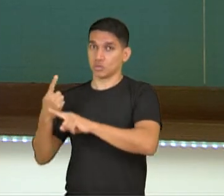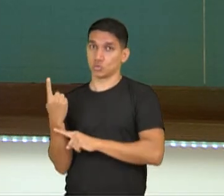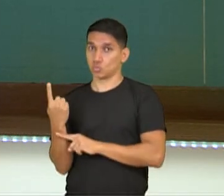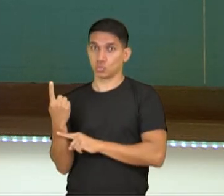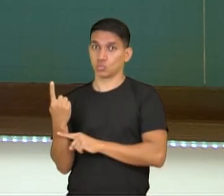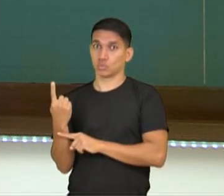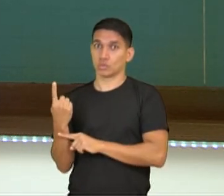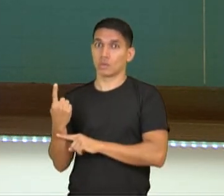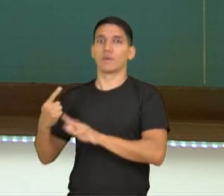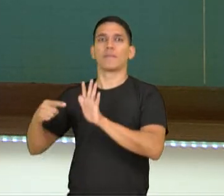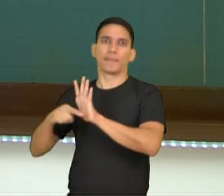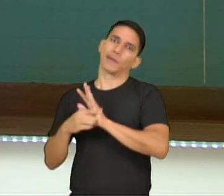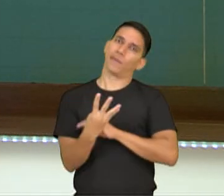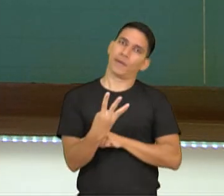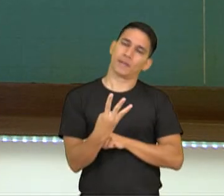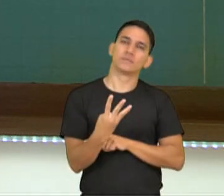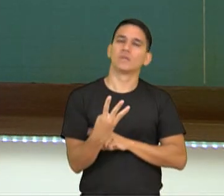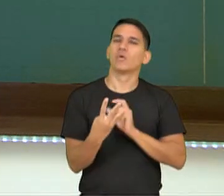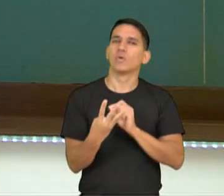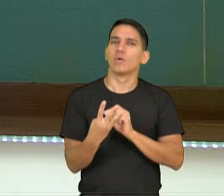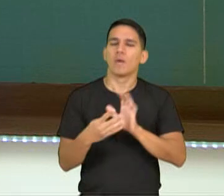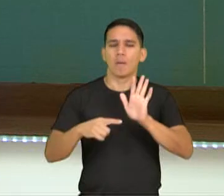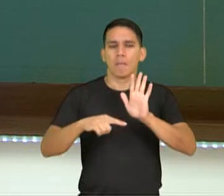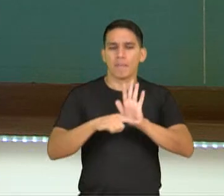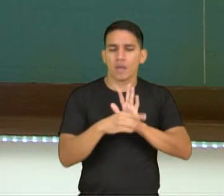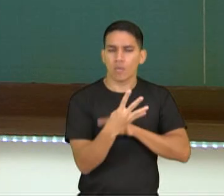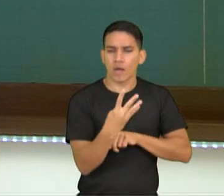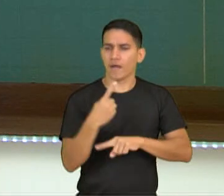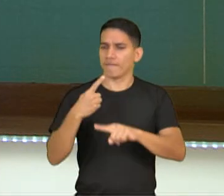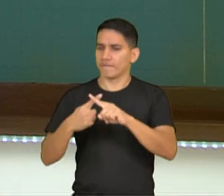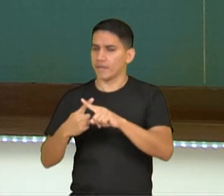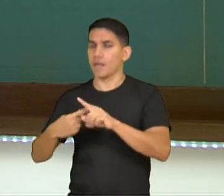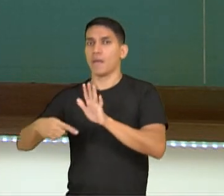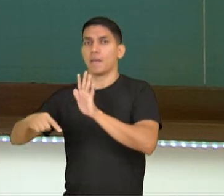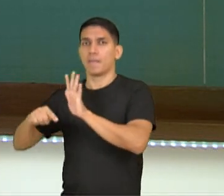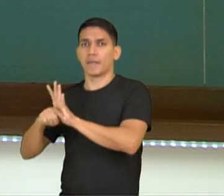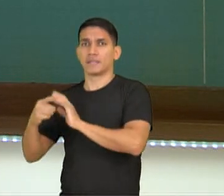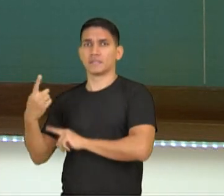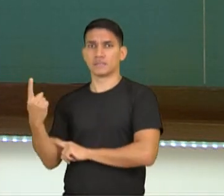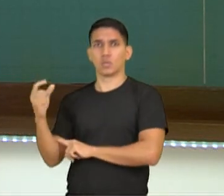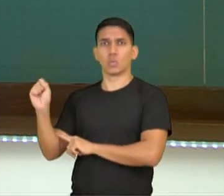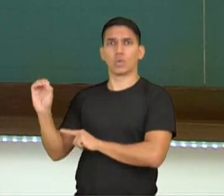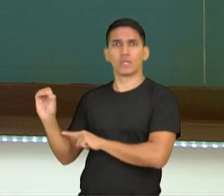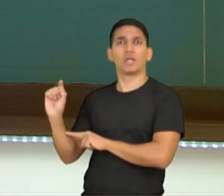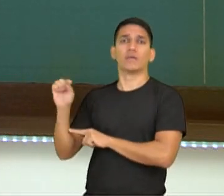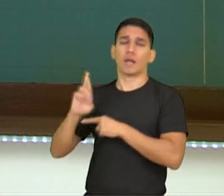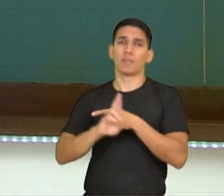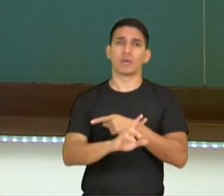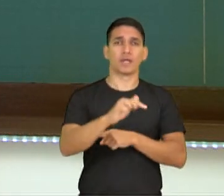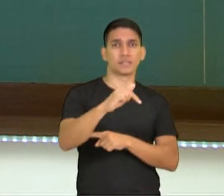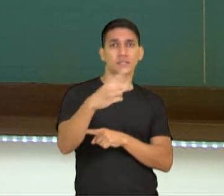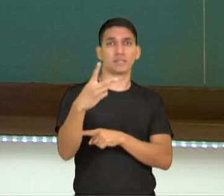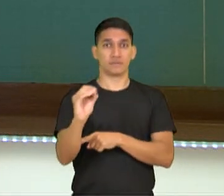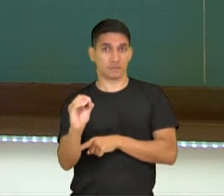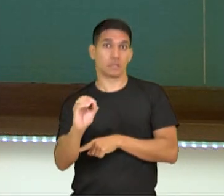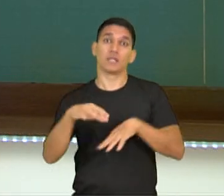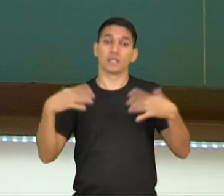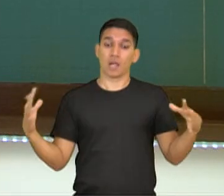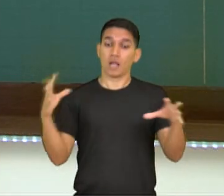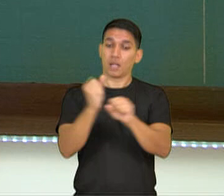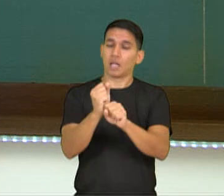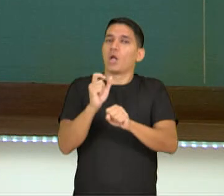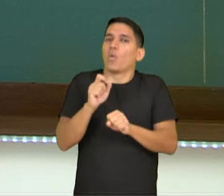4. Menos 4 vezes menos 180 é 720, isso mesmo. Então, nós temos que, somando,